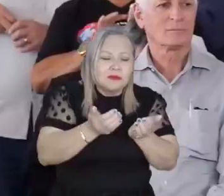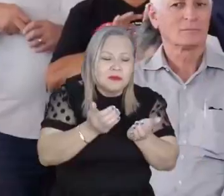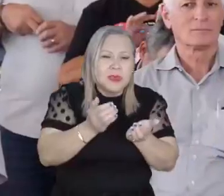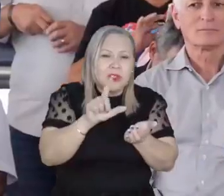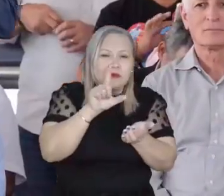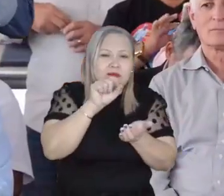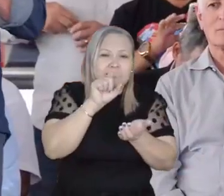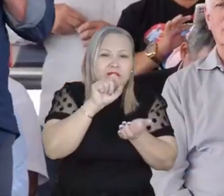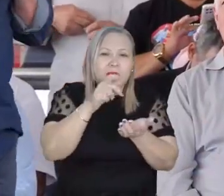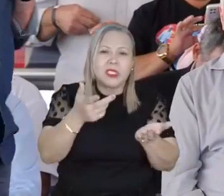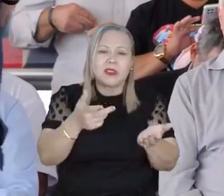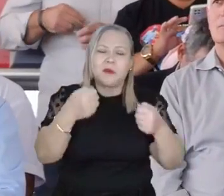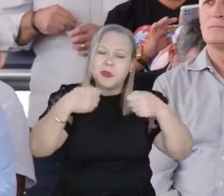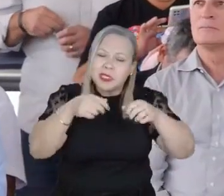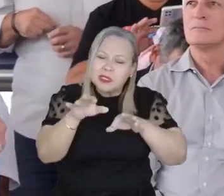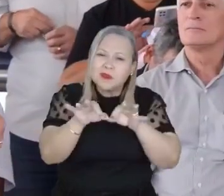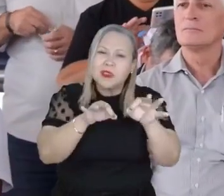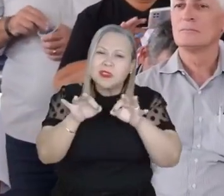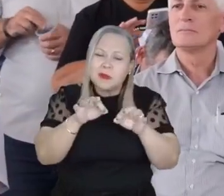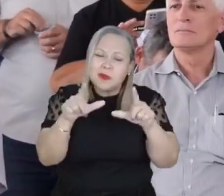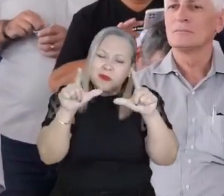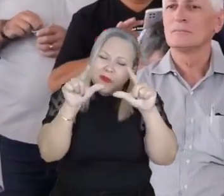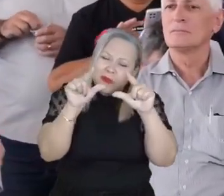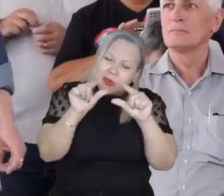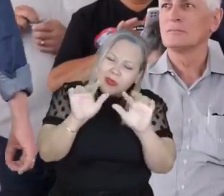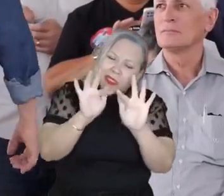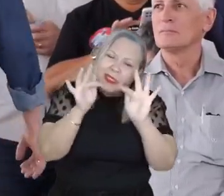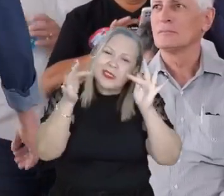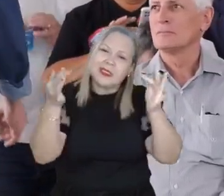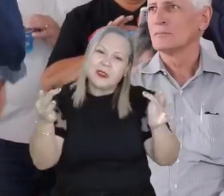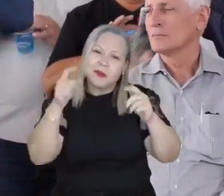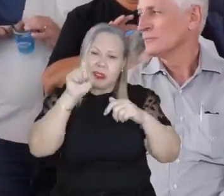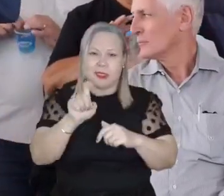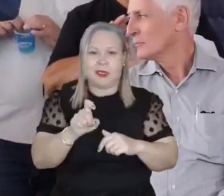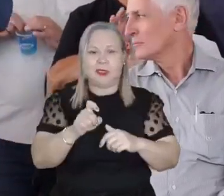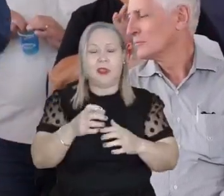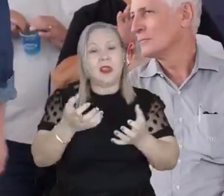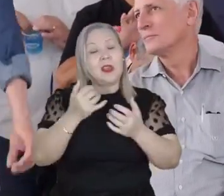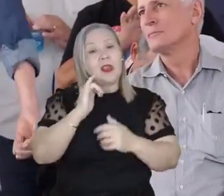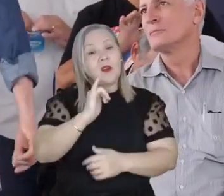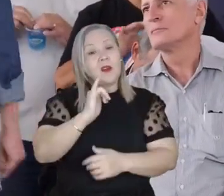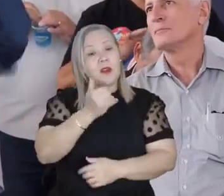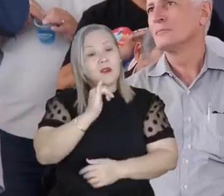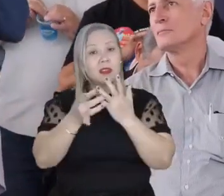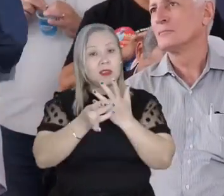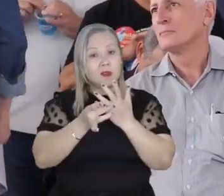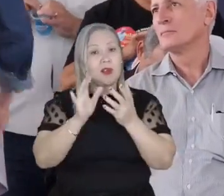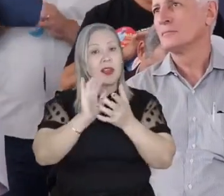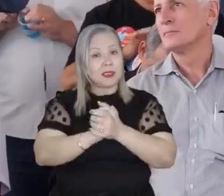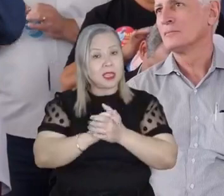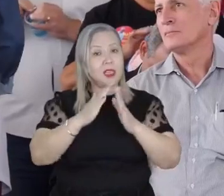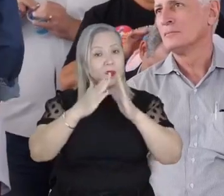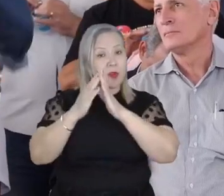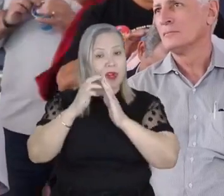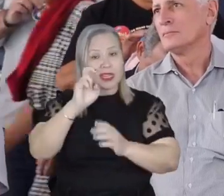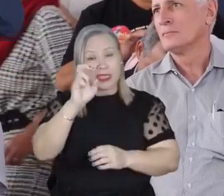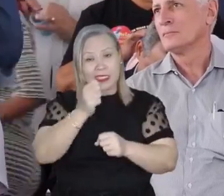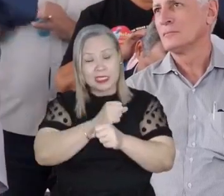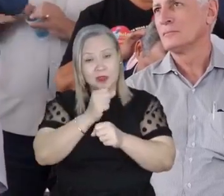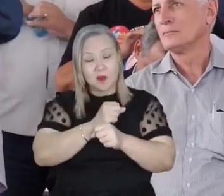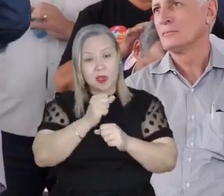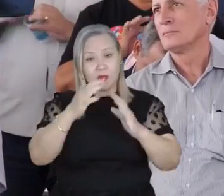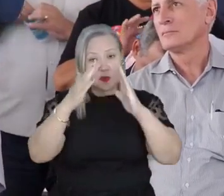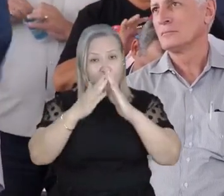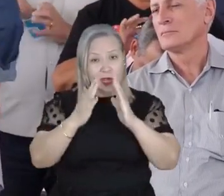pequeno que ela seja. E eu queria dizer, Mário, que eu casei e morei 5 anos numa casa de